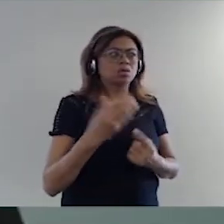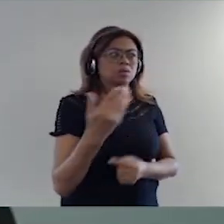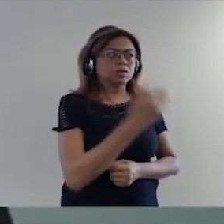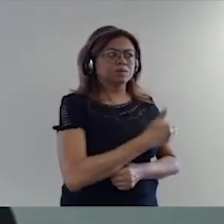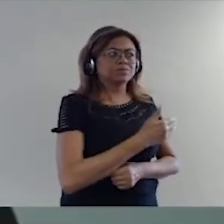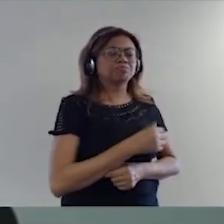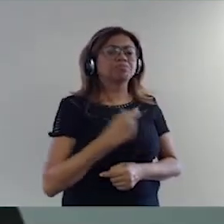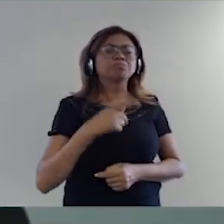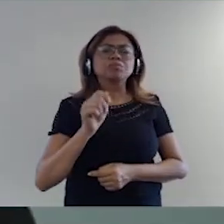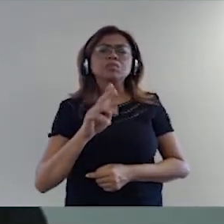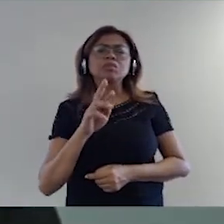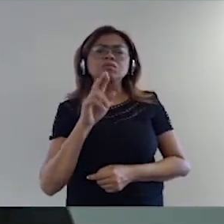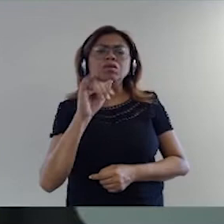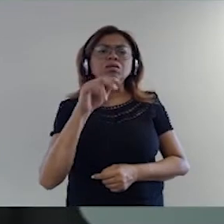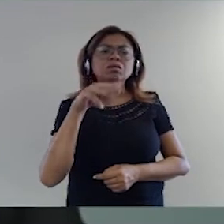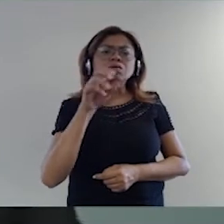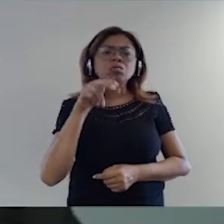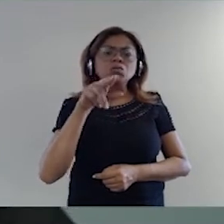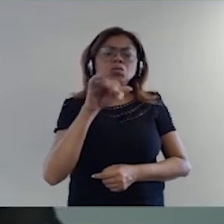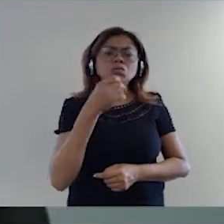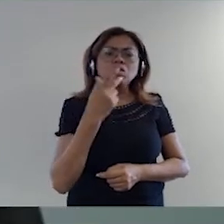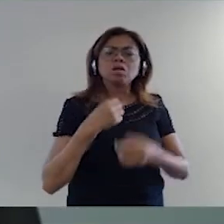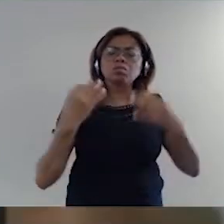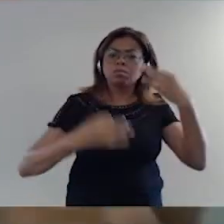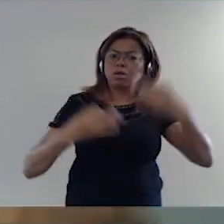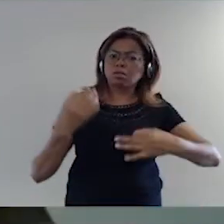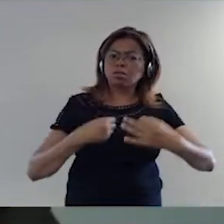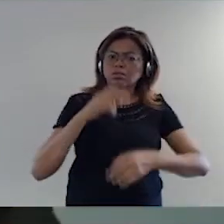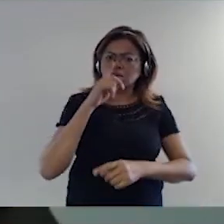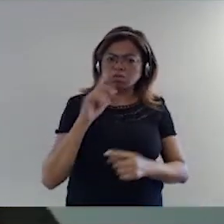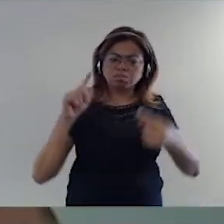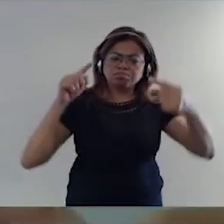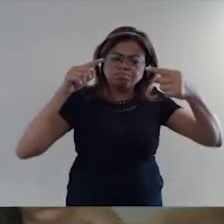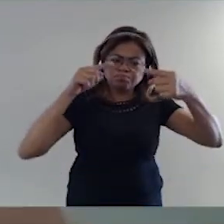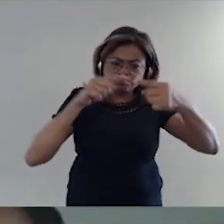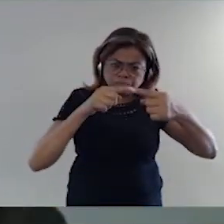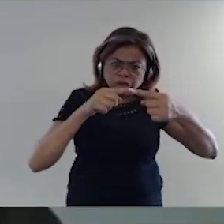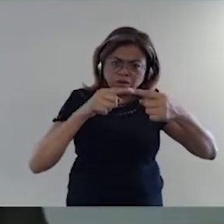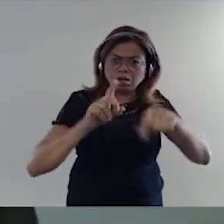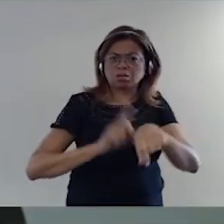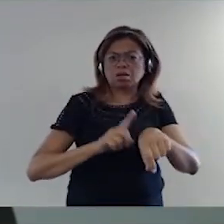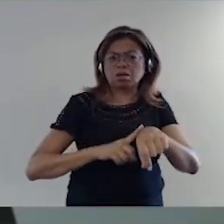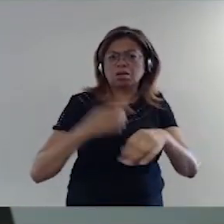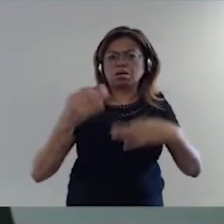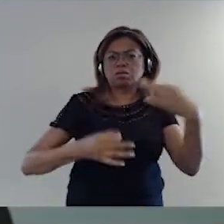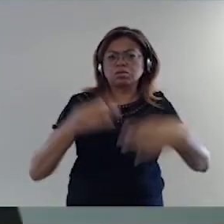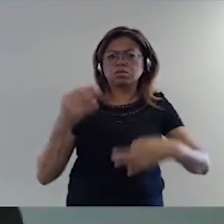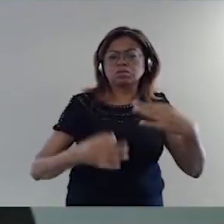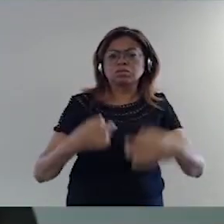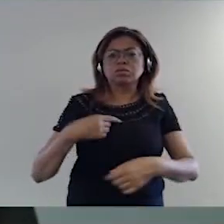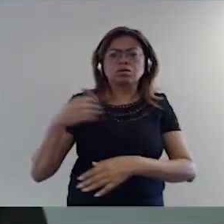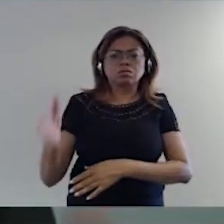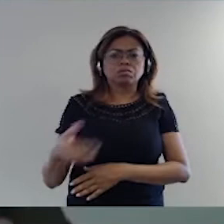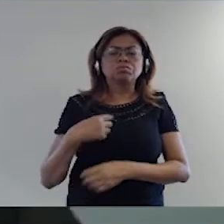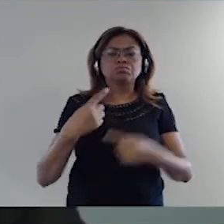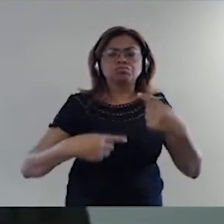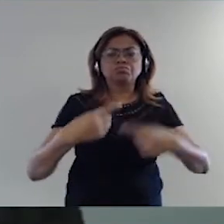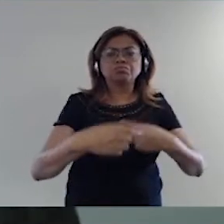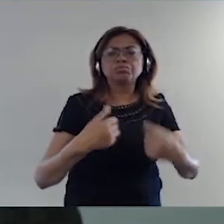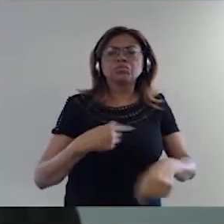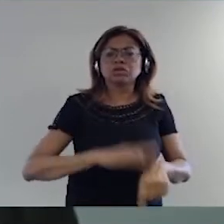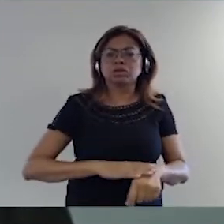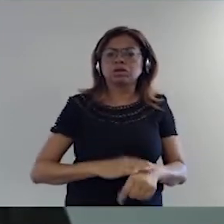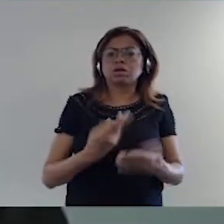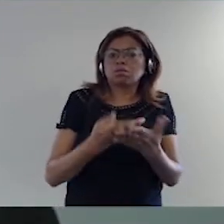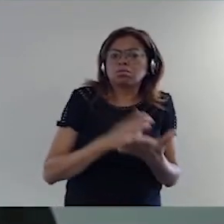de uma pessoa, e ele deveria estar focado naquele momento, naquela discussão judicial. Isso, pela versão